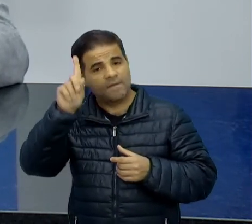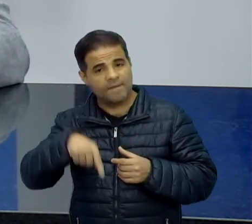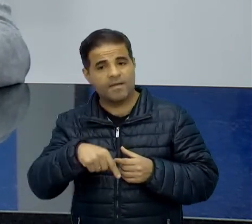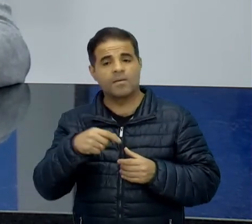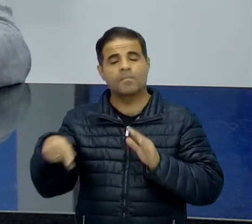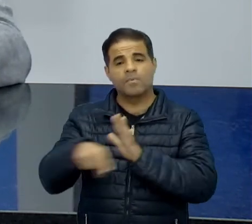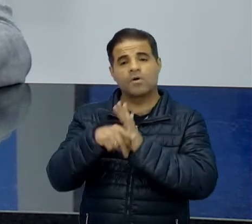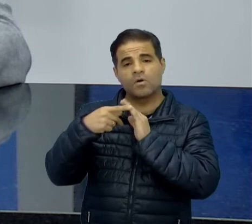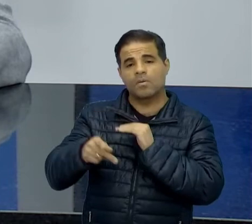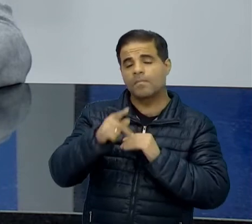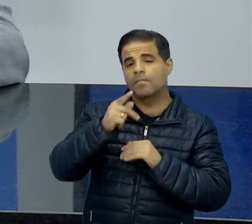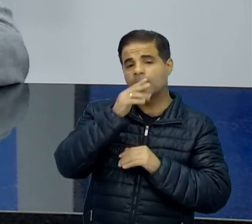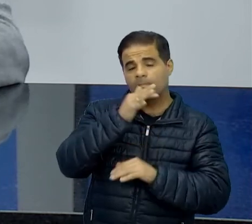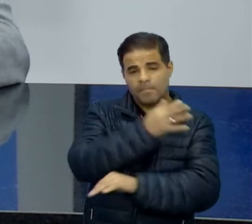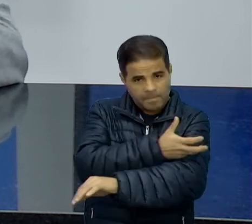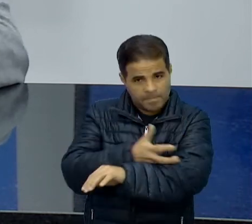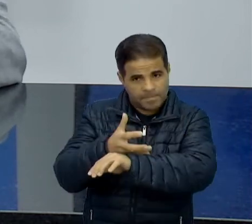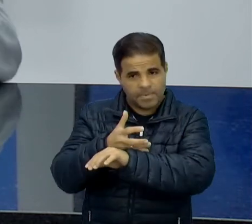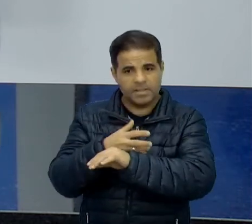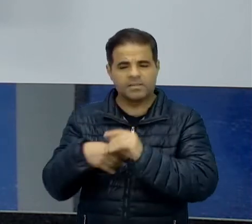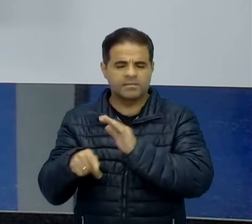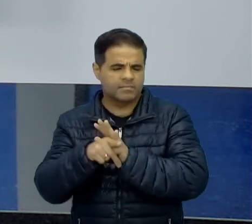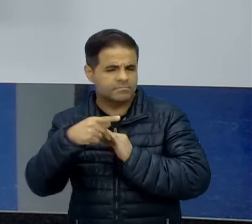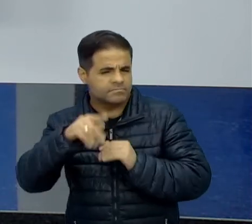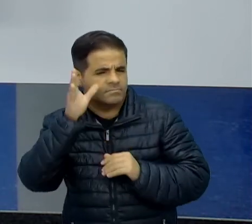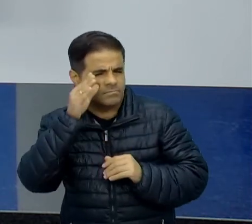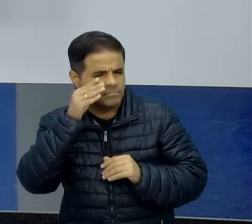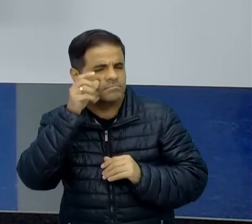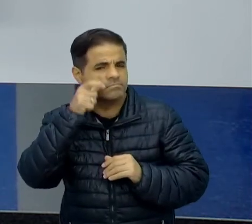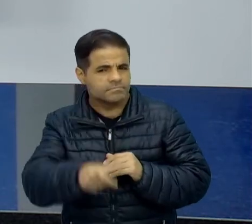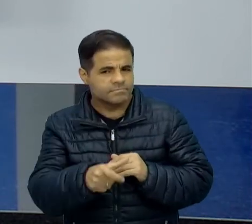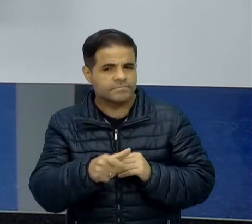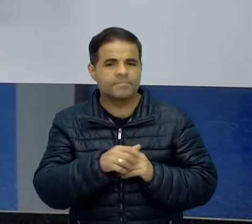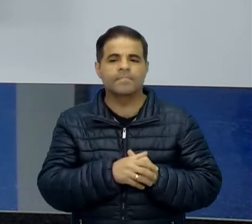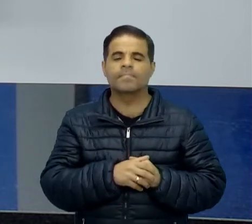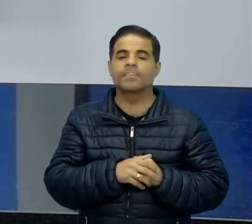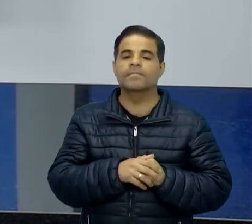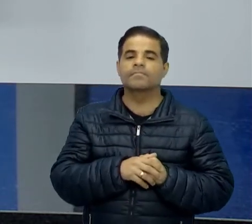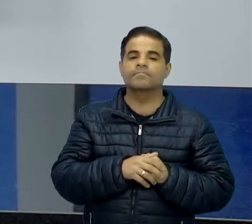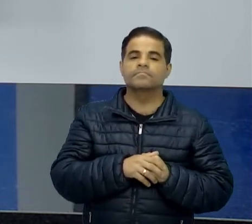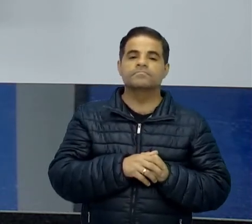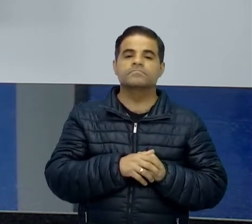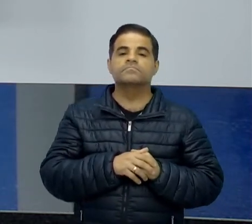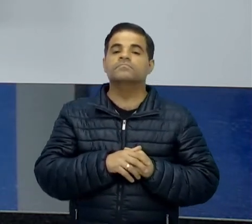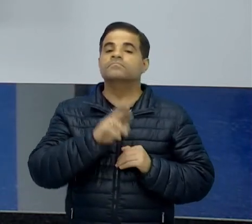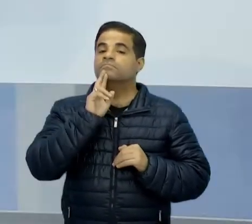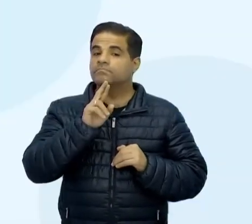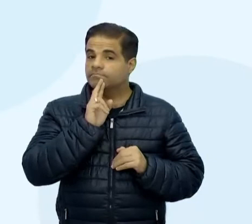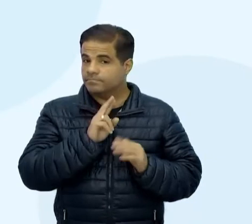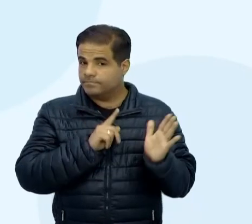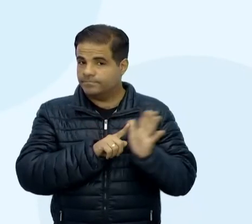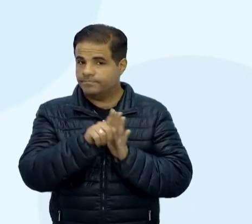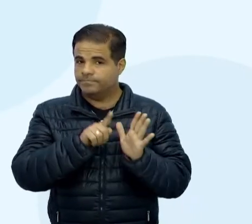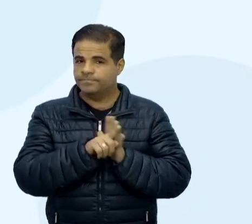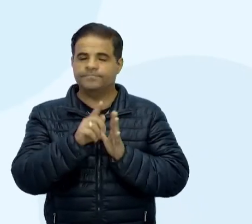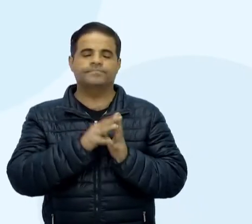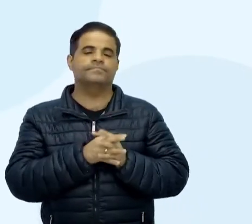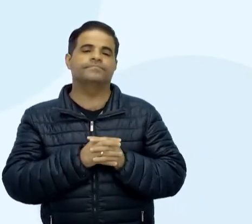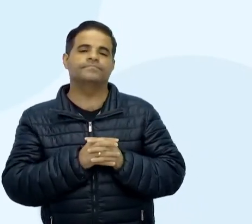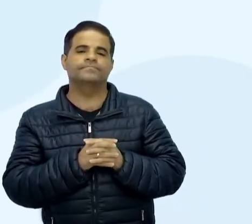ela vem de uma planta. Beleza? Uma curiosidade bem interessante, né? Vamos lá para a nossa tela responder as nossas perguntas. Vamos